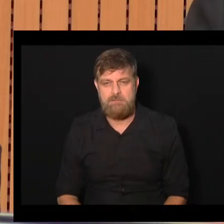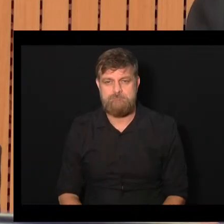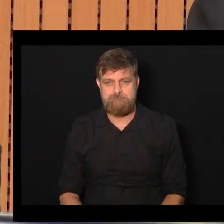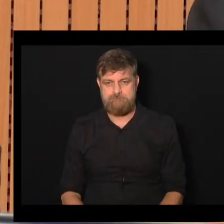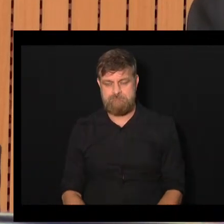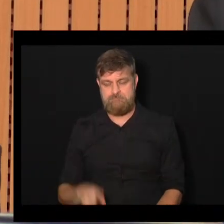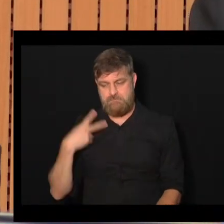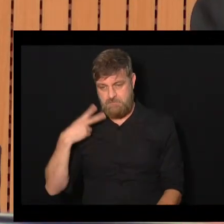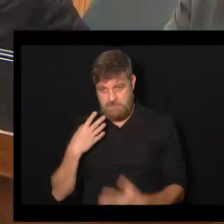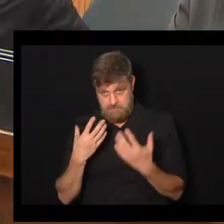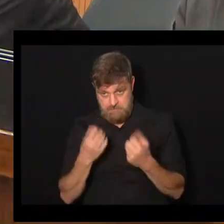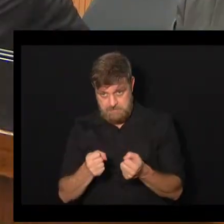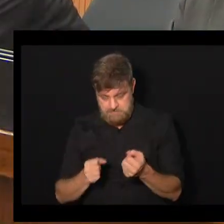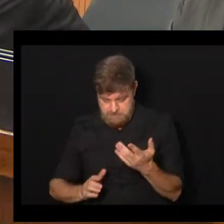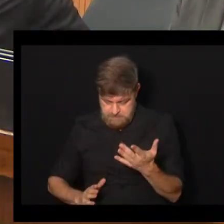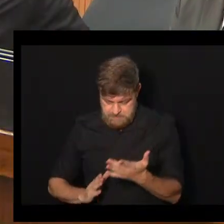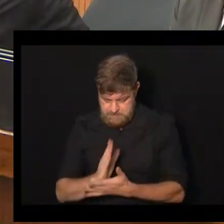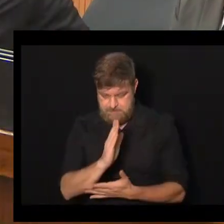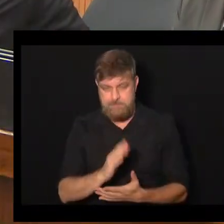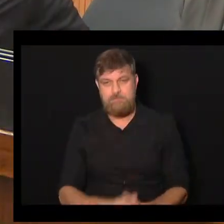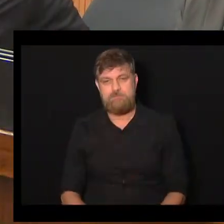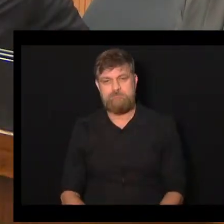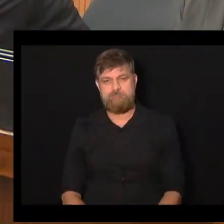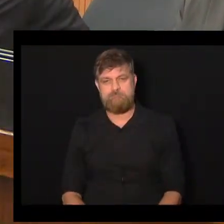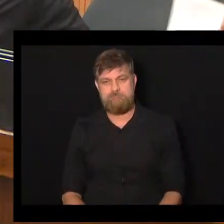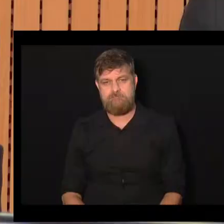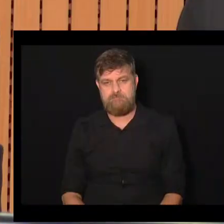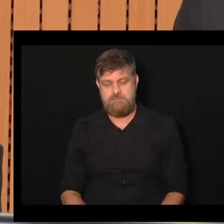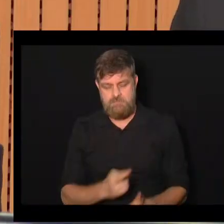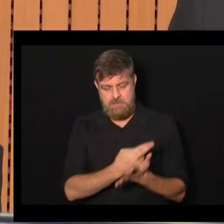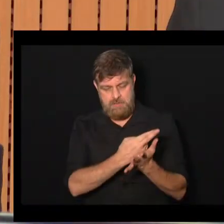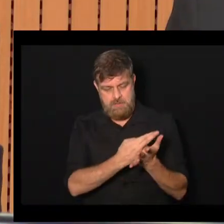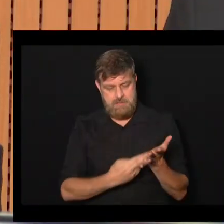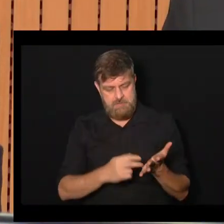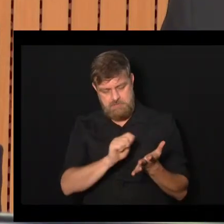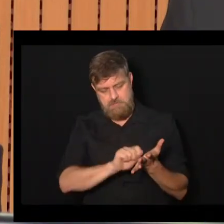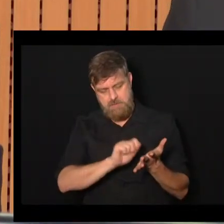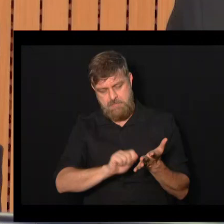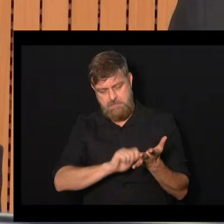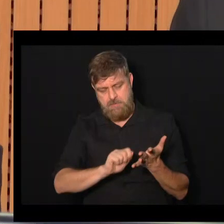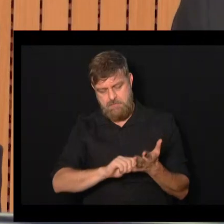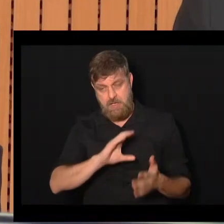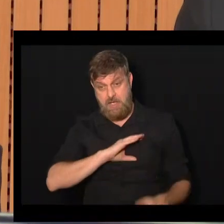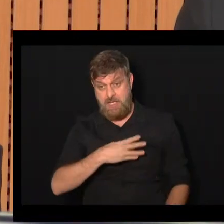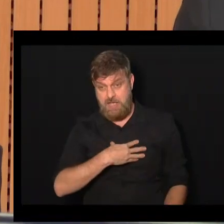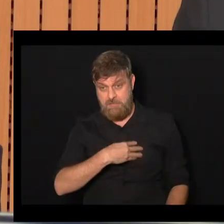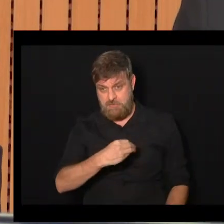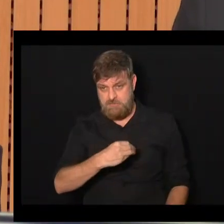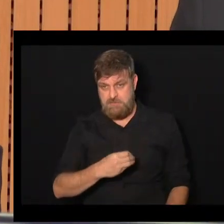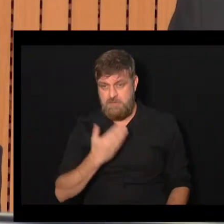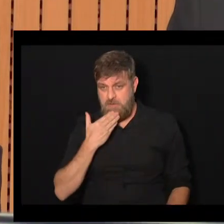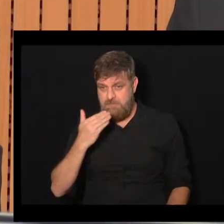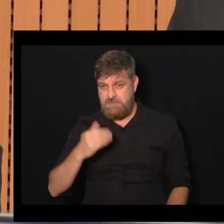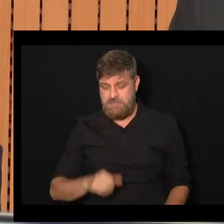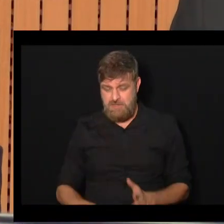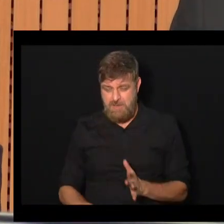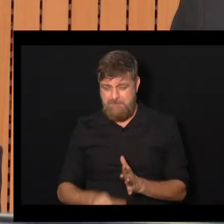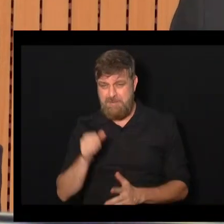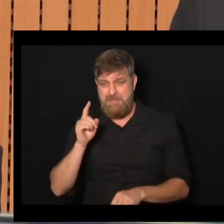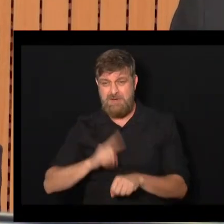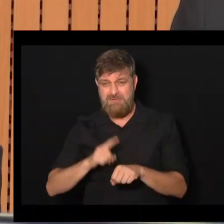71799. Vereador favorável permaneça como estão. Aprovado. Requerimento 2190 do senhor Campos Filho, requerendo a realização da primeira parte